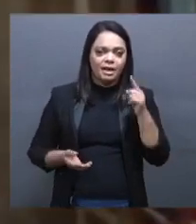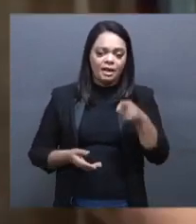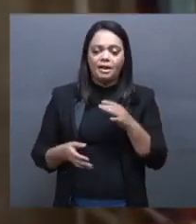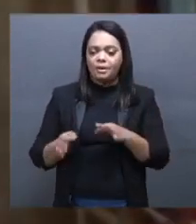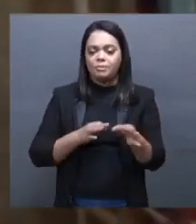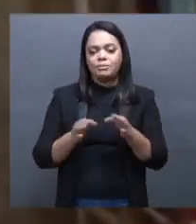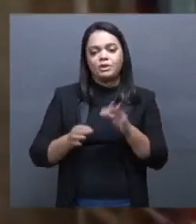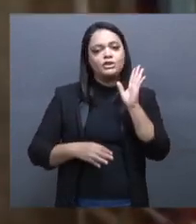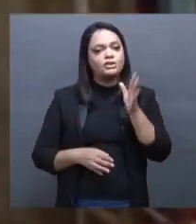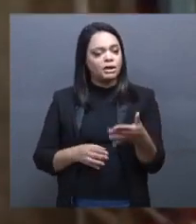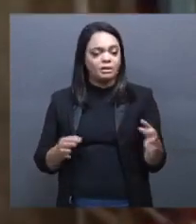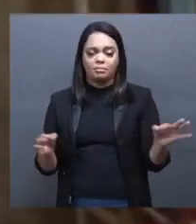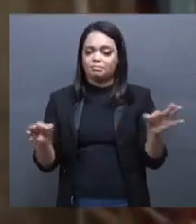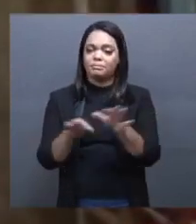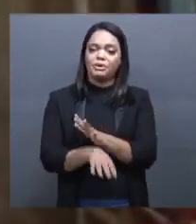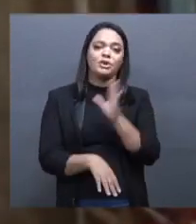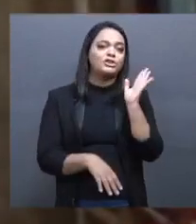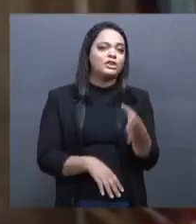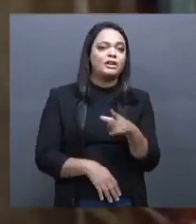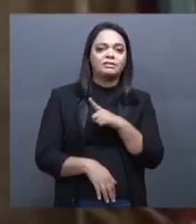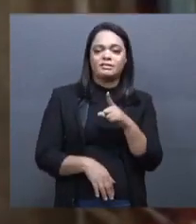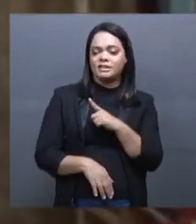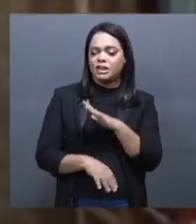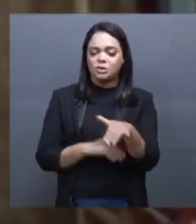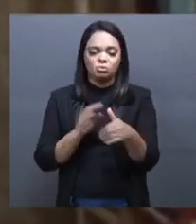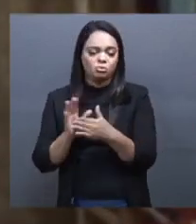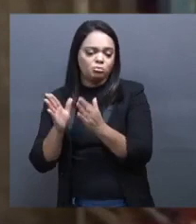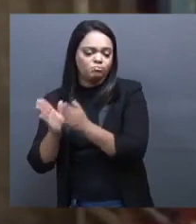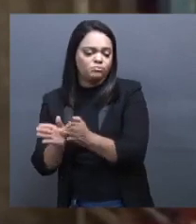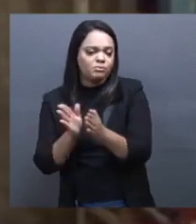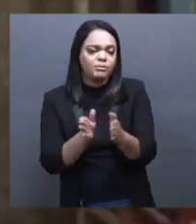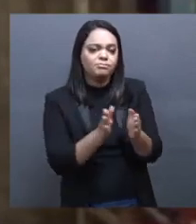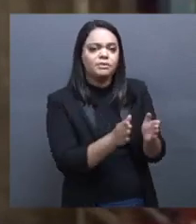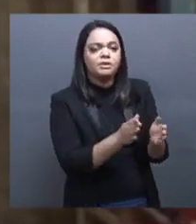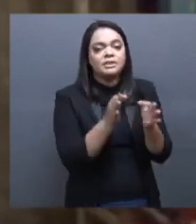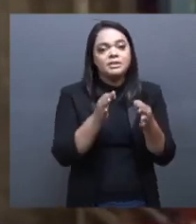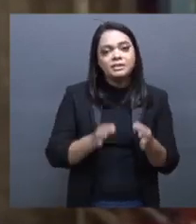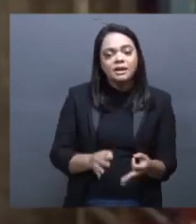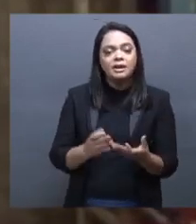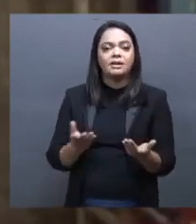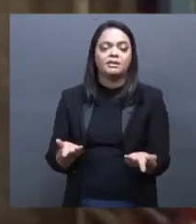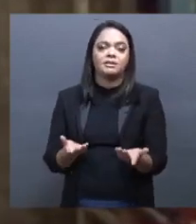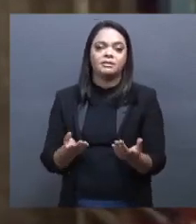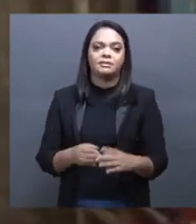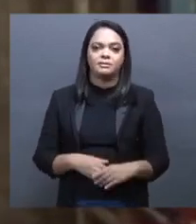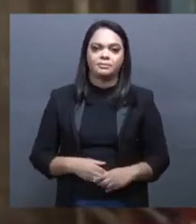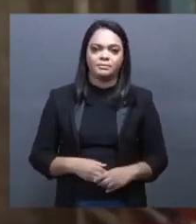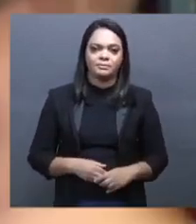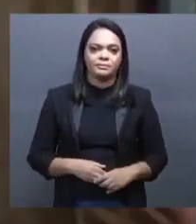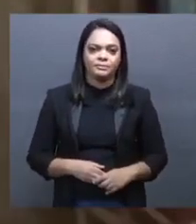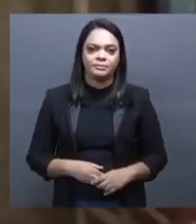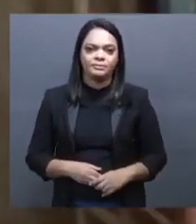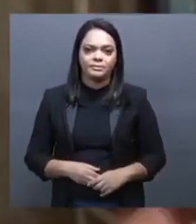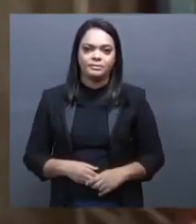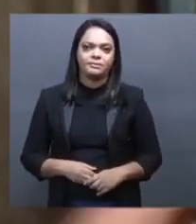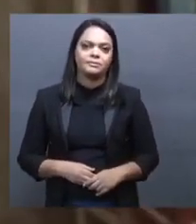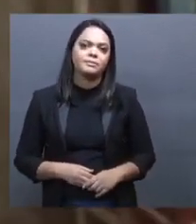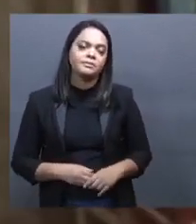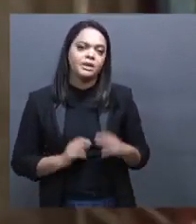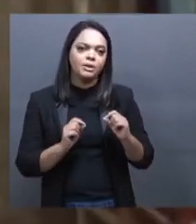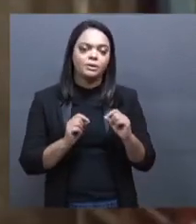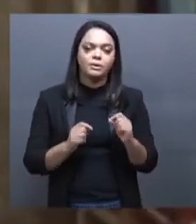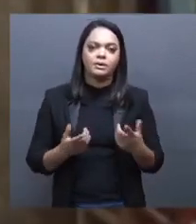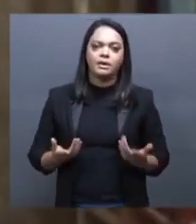programa que já está azeitado, que já tem os mecanismos ali todos bem definidos, né? E que seria essa ampliação,